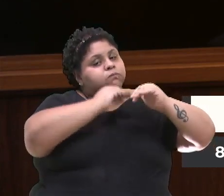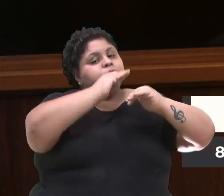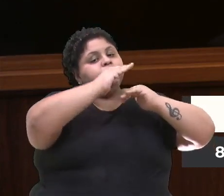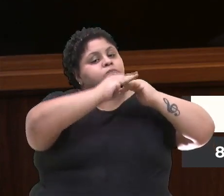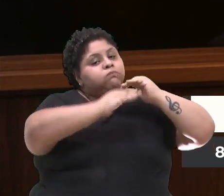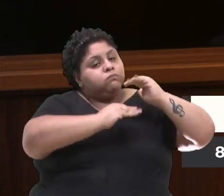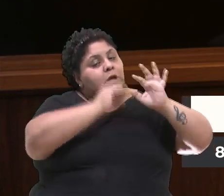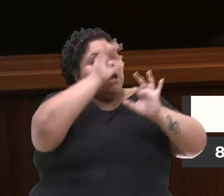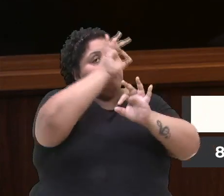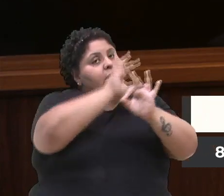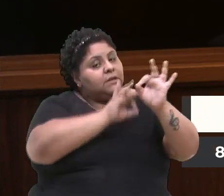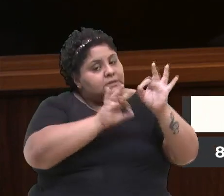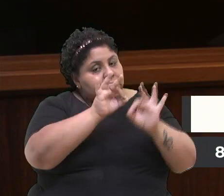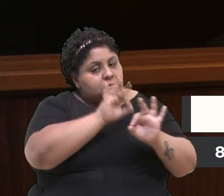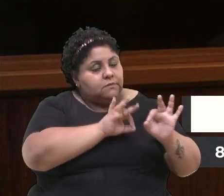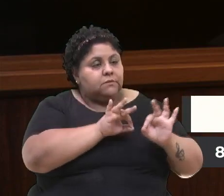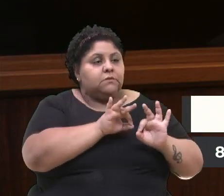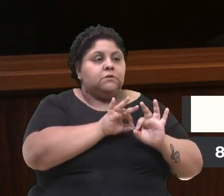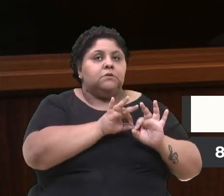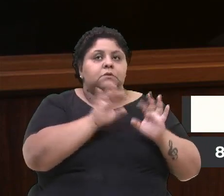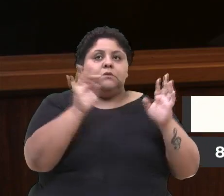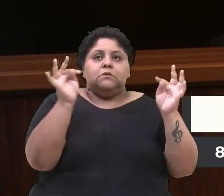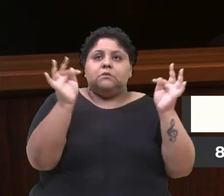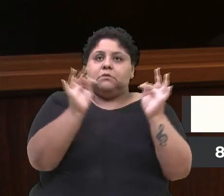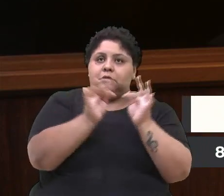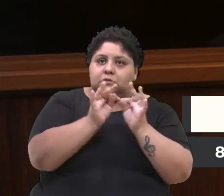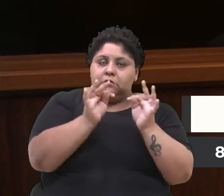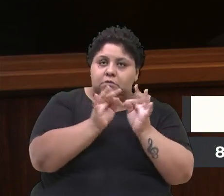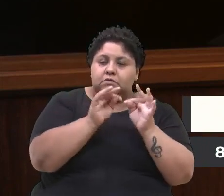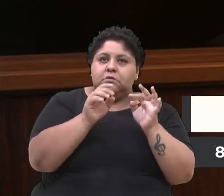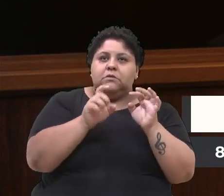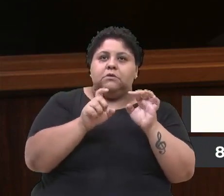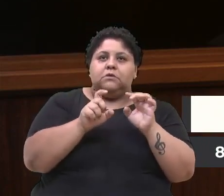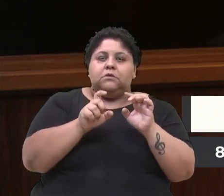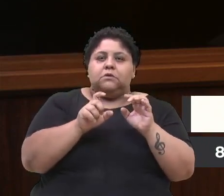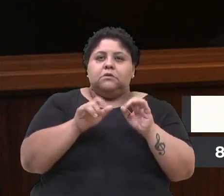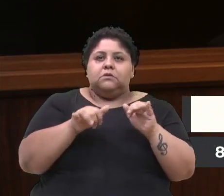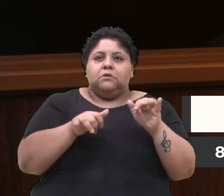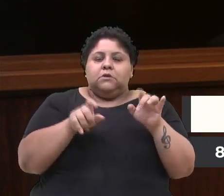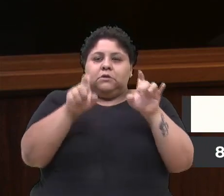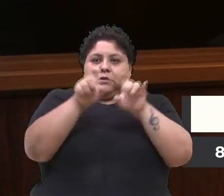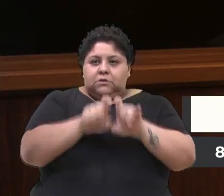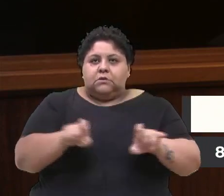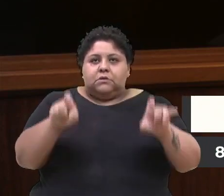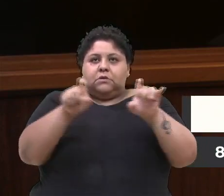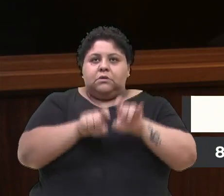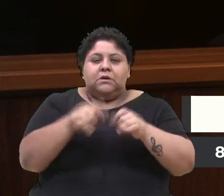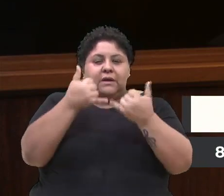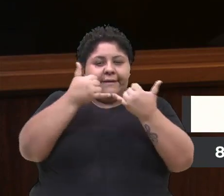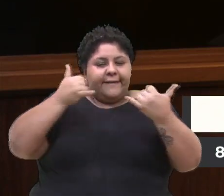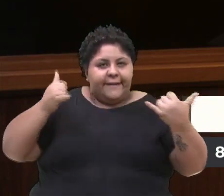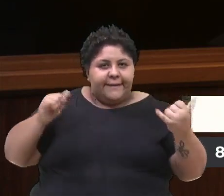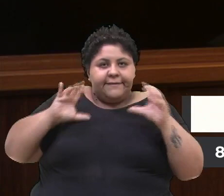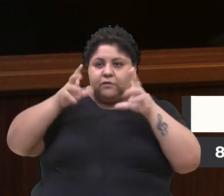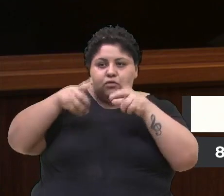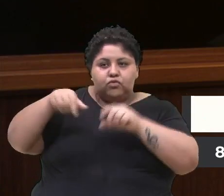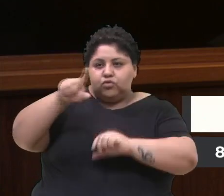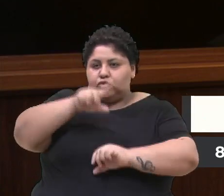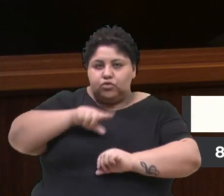manutenção, o técnico de informática, a parte elétrica, tudo isso nós não nos